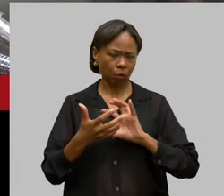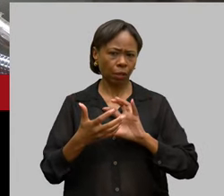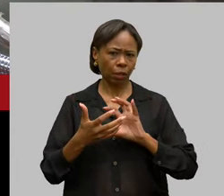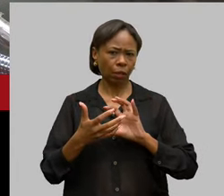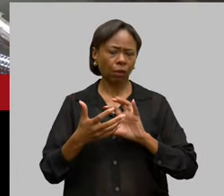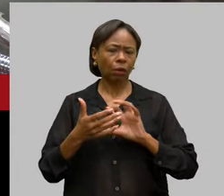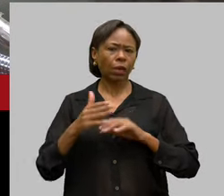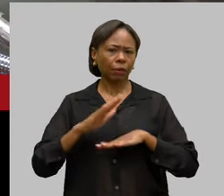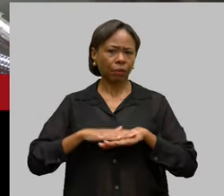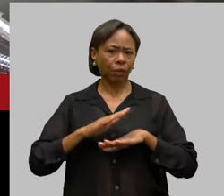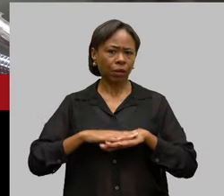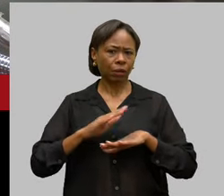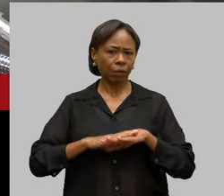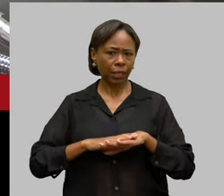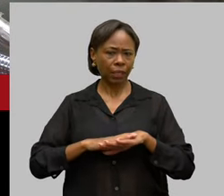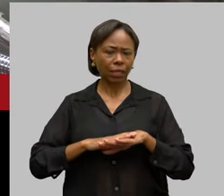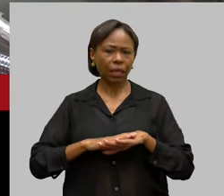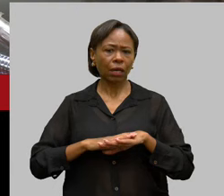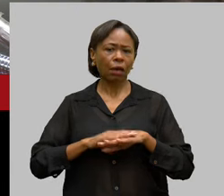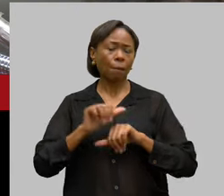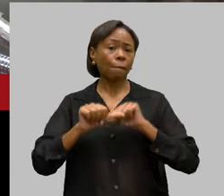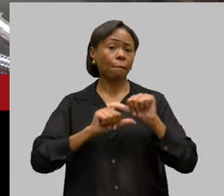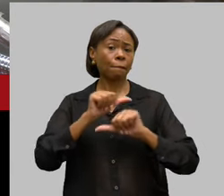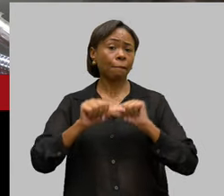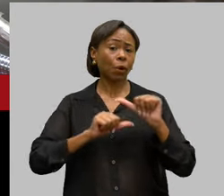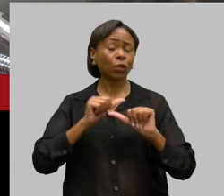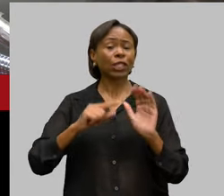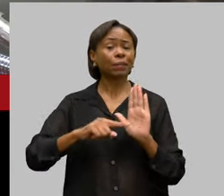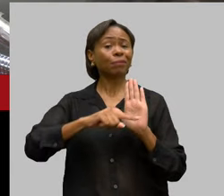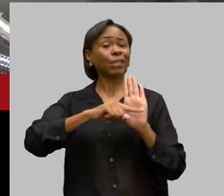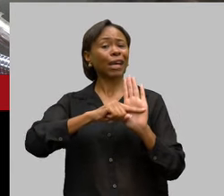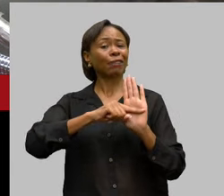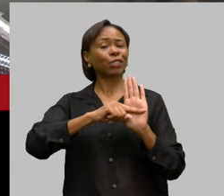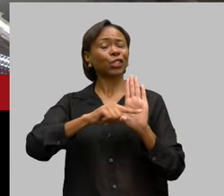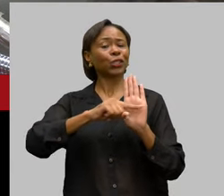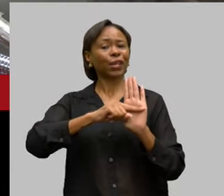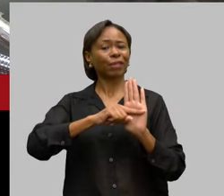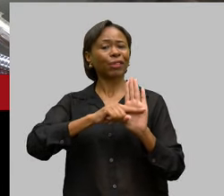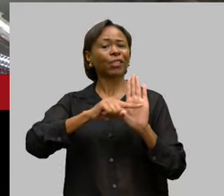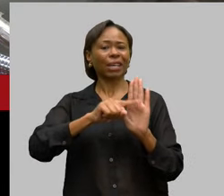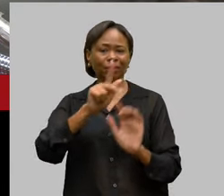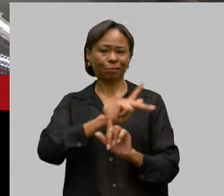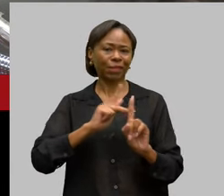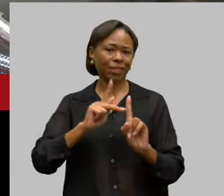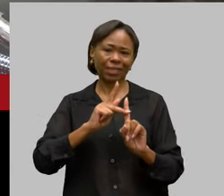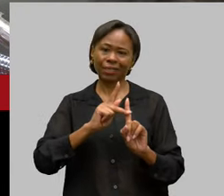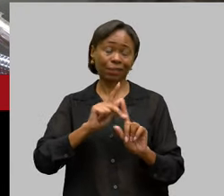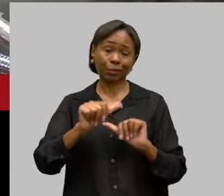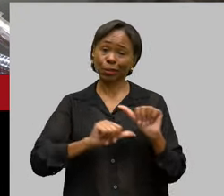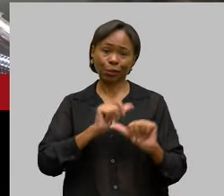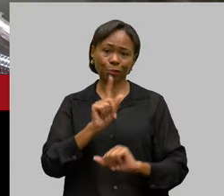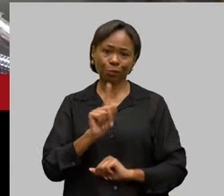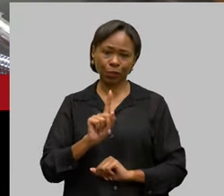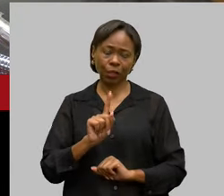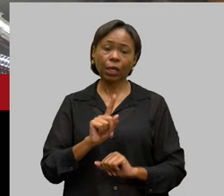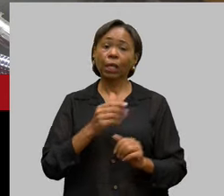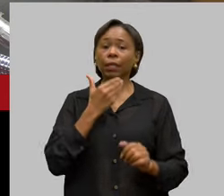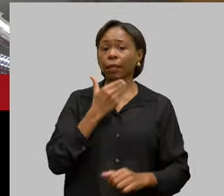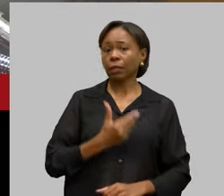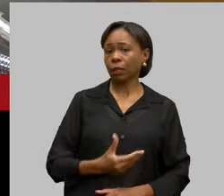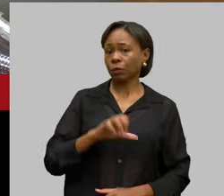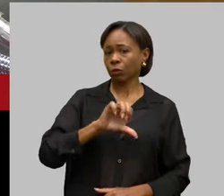tira aquele discurso do Déficit da Previdência E no entanto de dezembro de 98 até